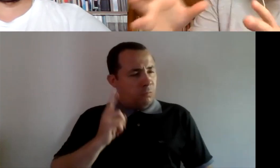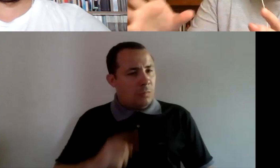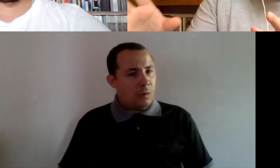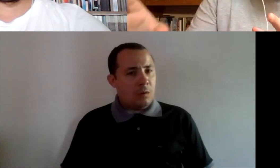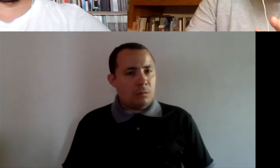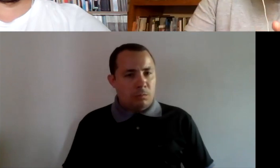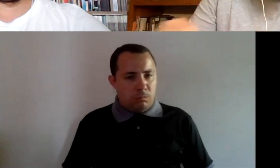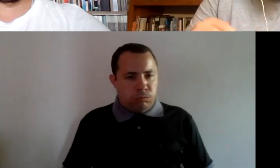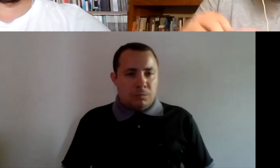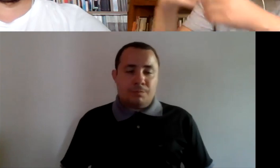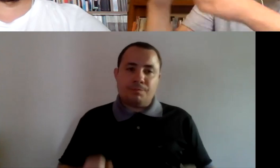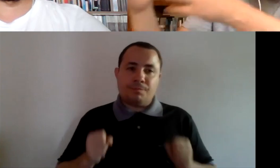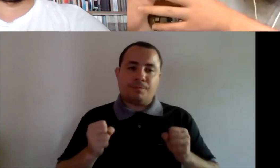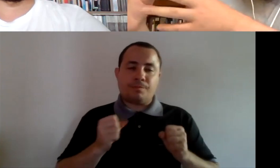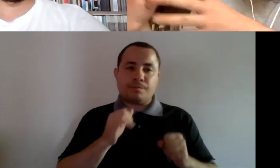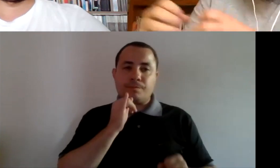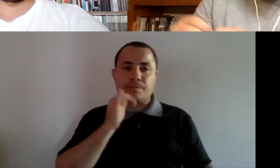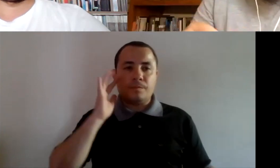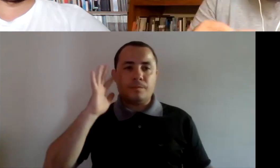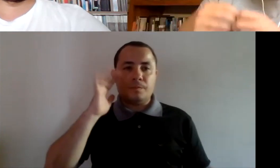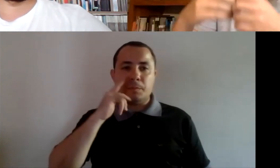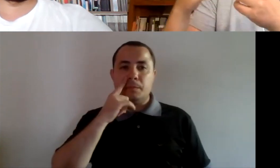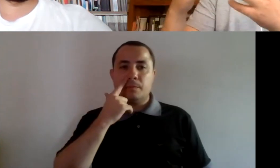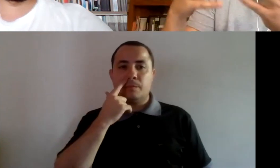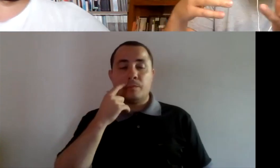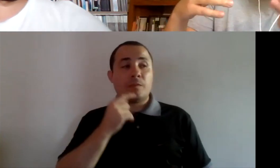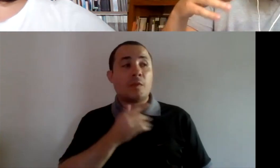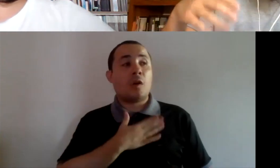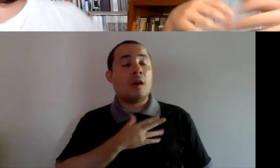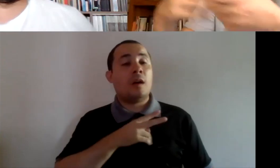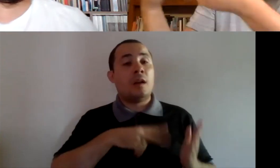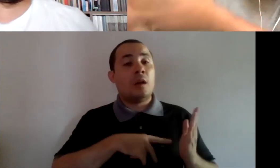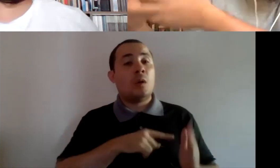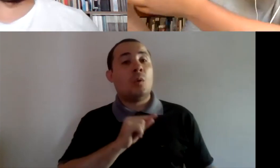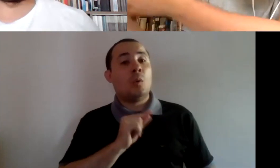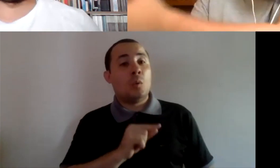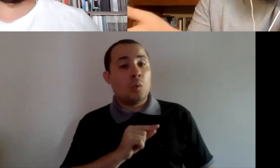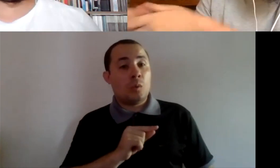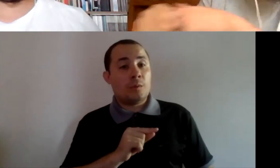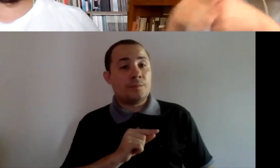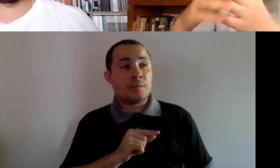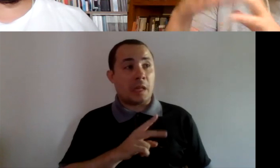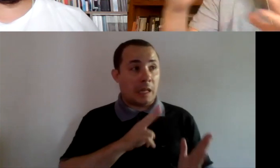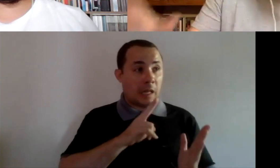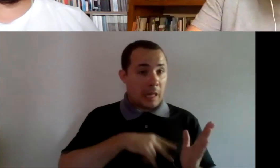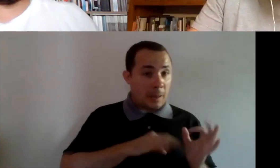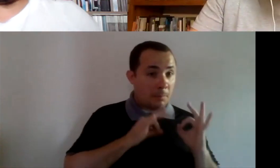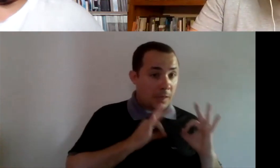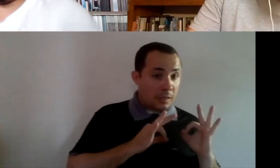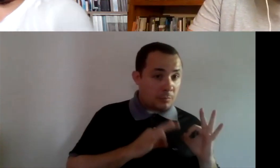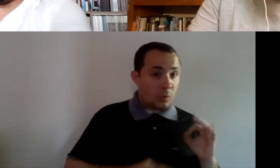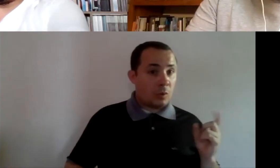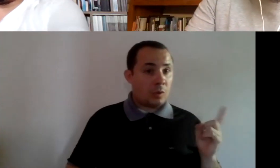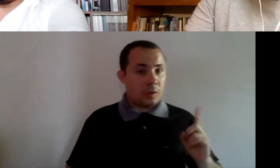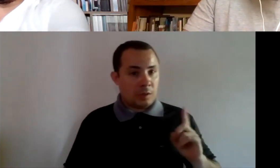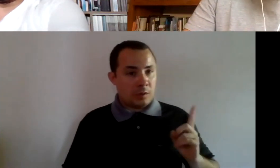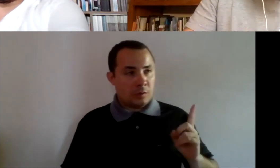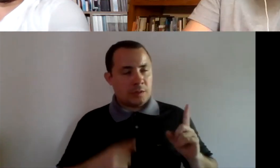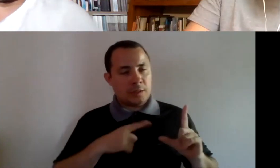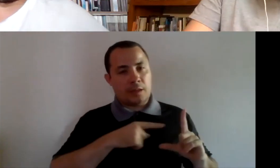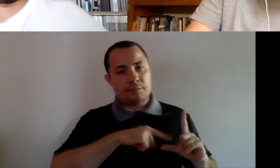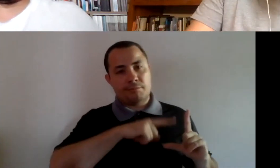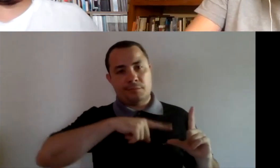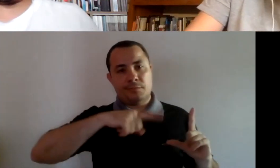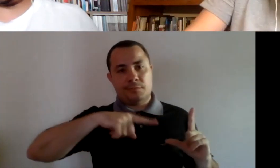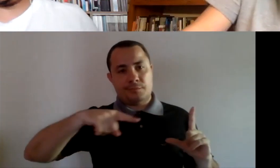muitas minúcias, né? O que gosta de ler, se gosta de ler e de fato lê, enfim, tem muitas variações. Sim. Você pode ir, mas